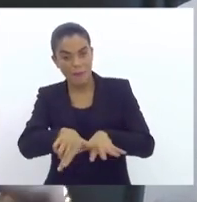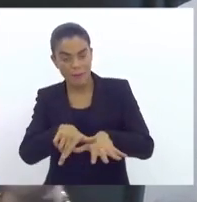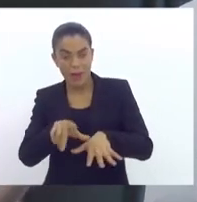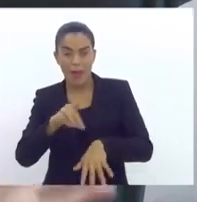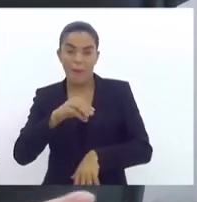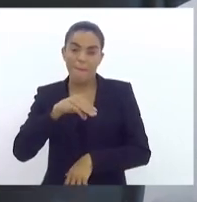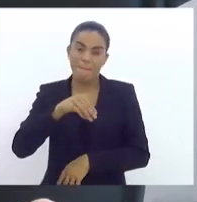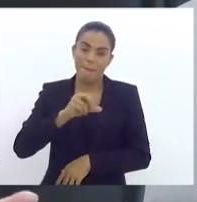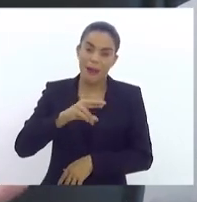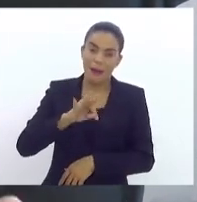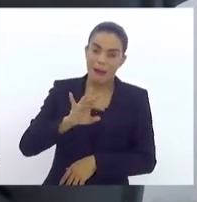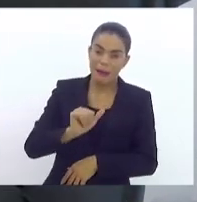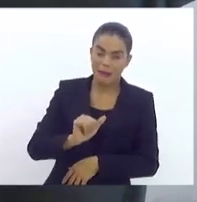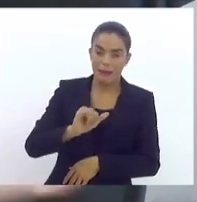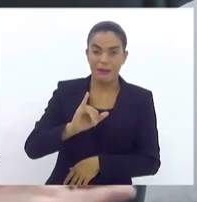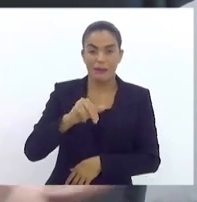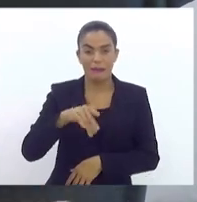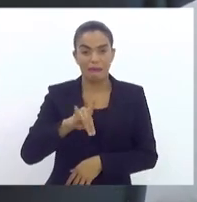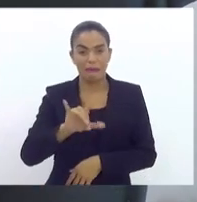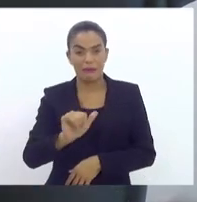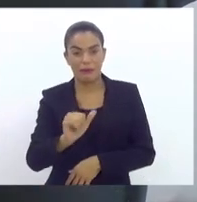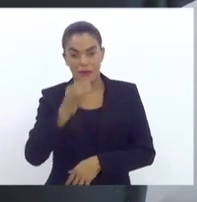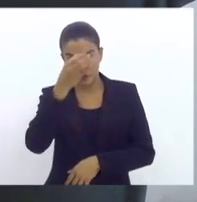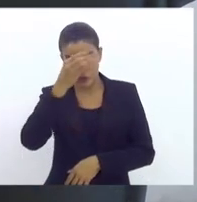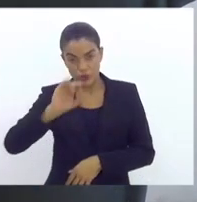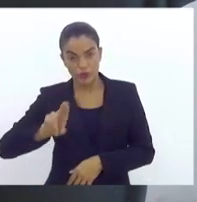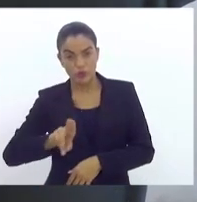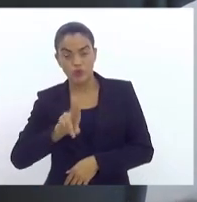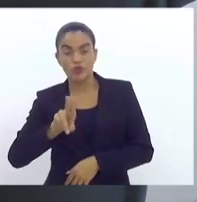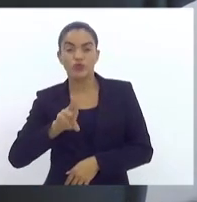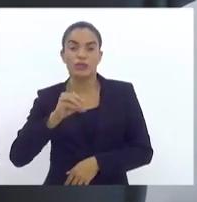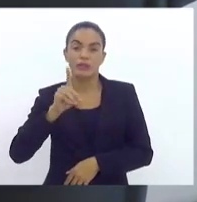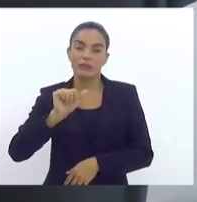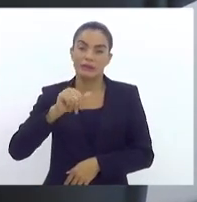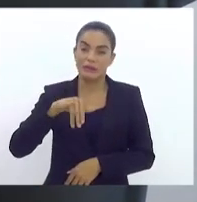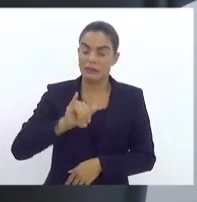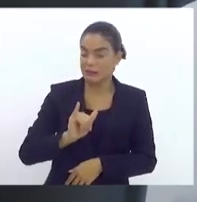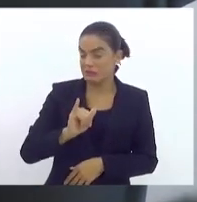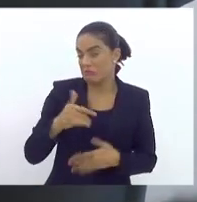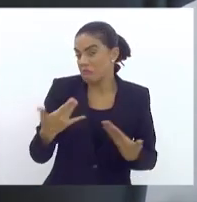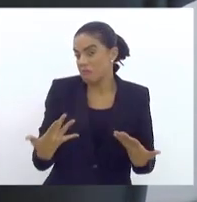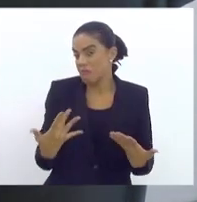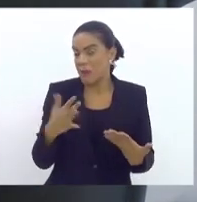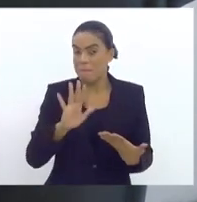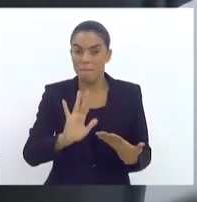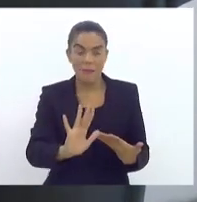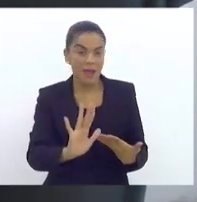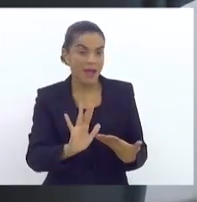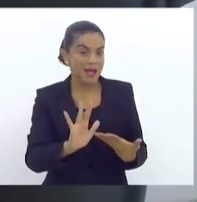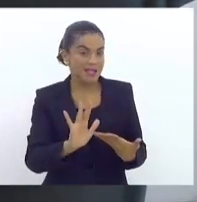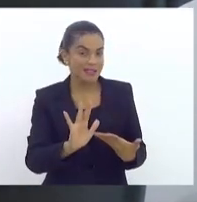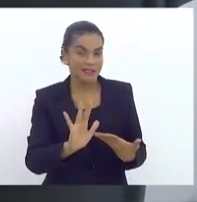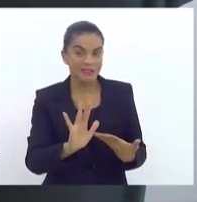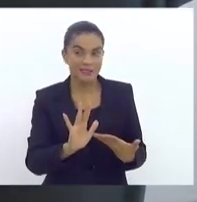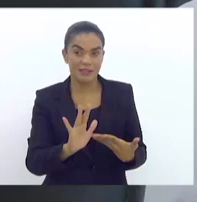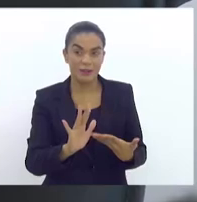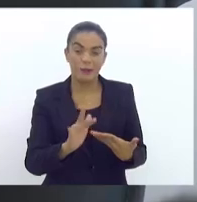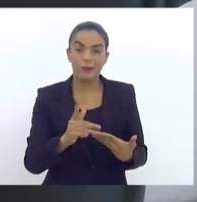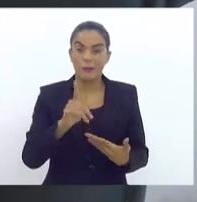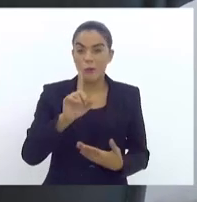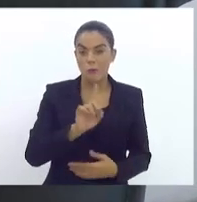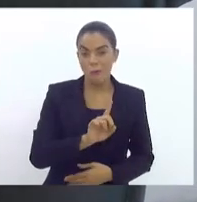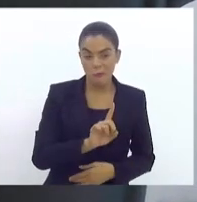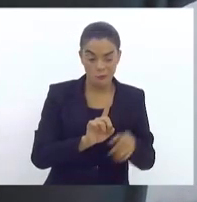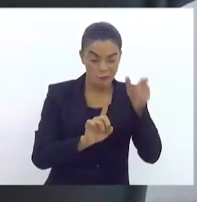deputada ou da deputada tia Ju é super importante agora ter a designação de um